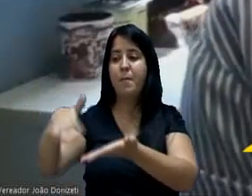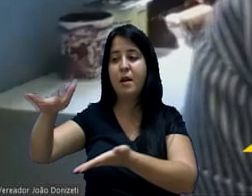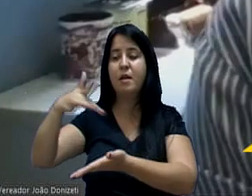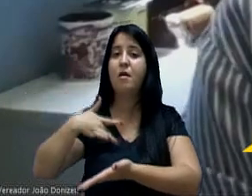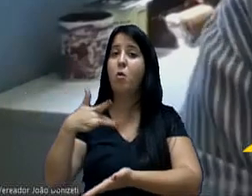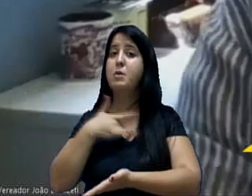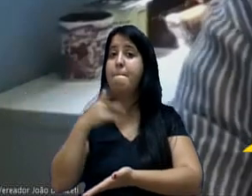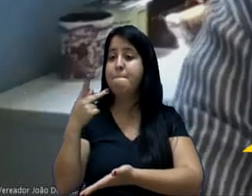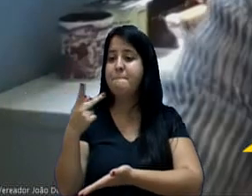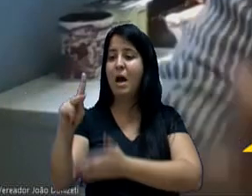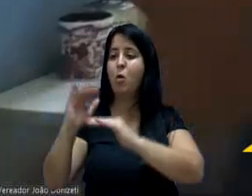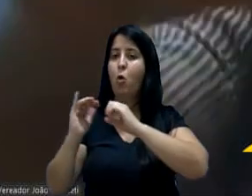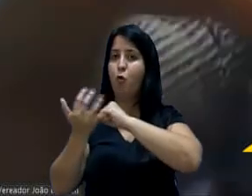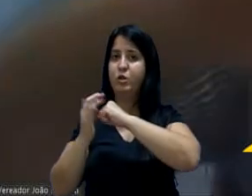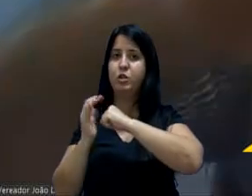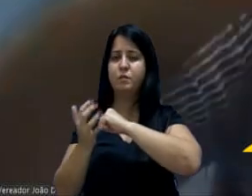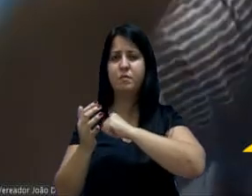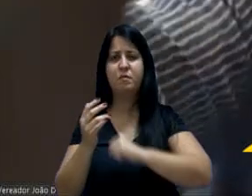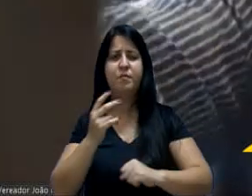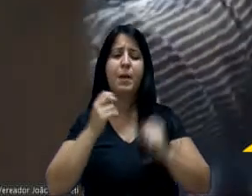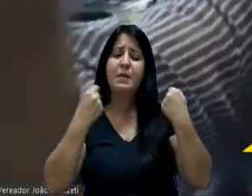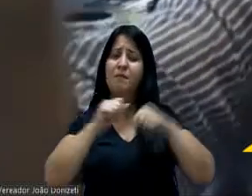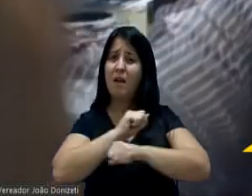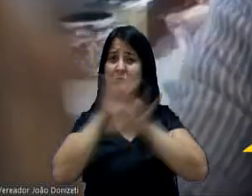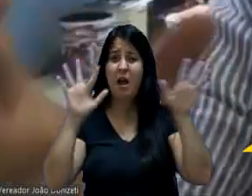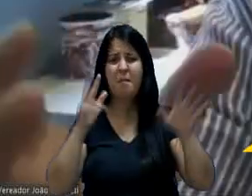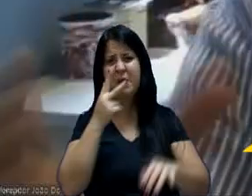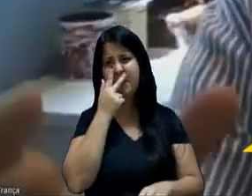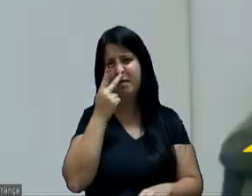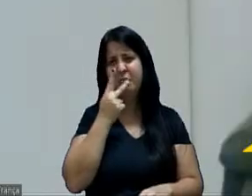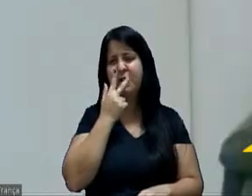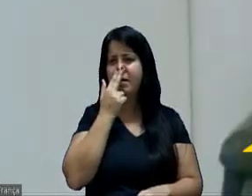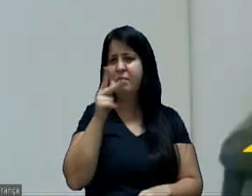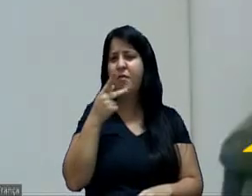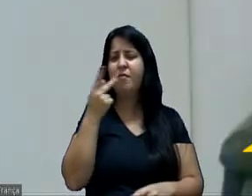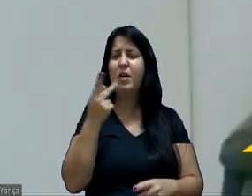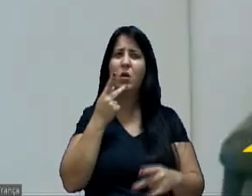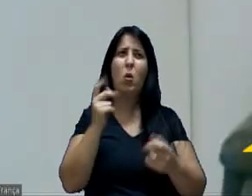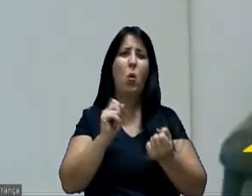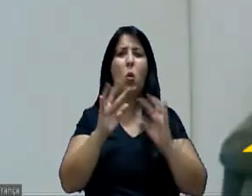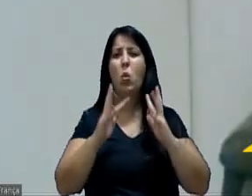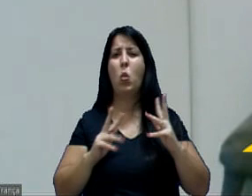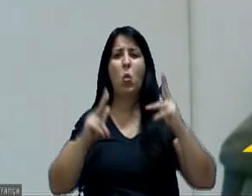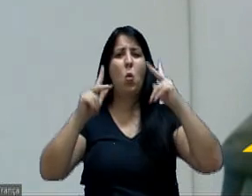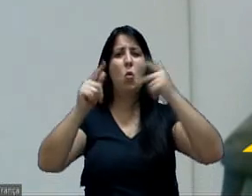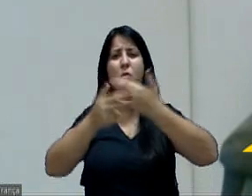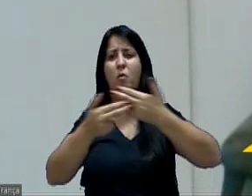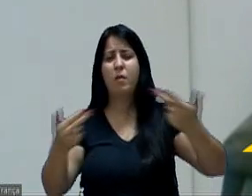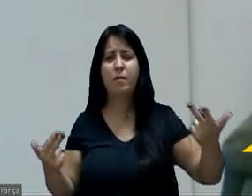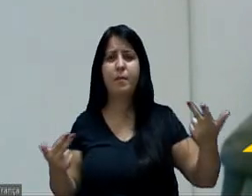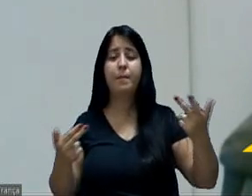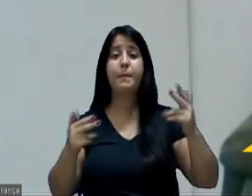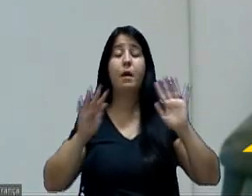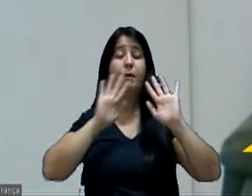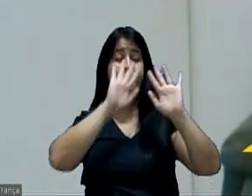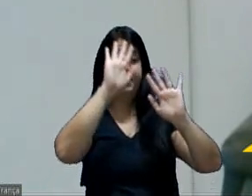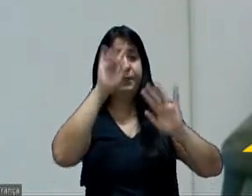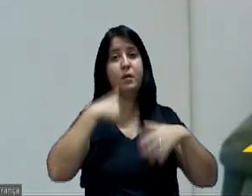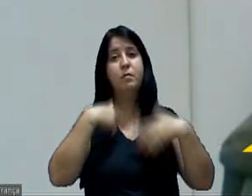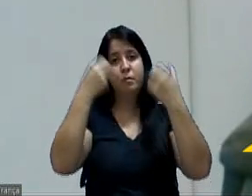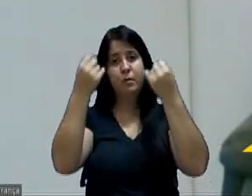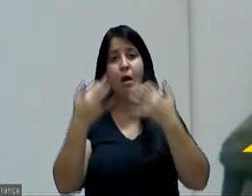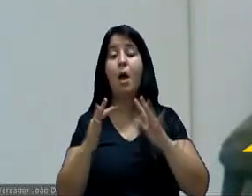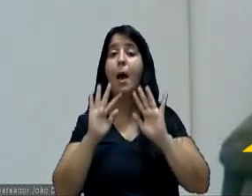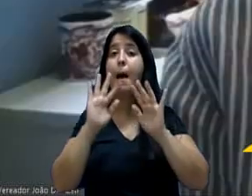tem que ficar claro, porque parece que você colocou de uma maneira genérica todas as emendas. Só parlamentando,